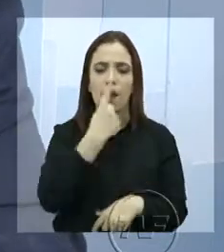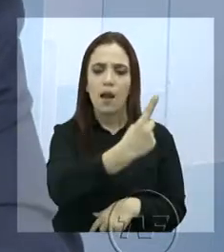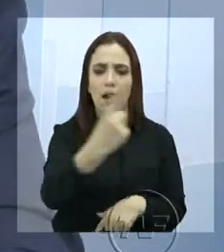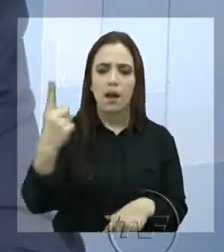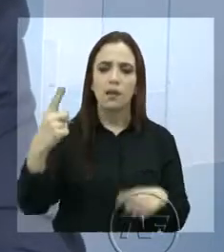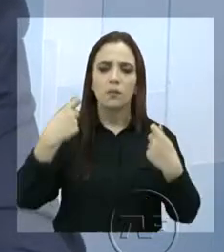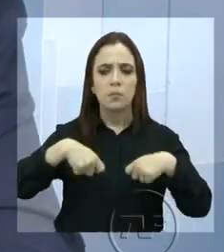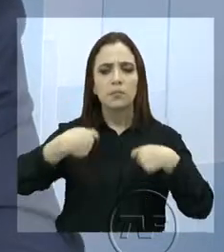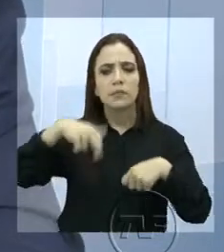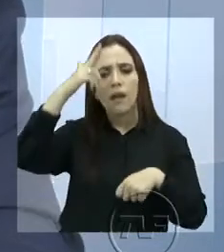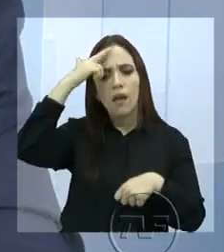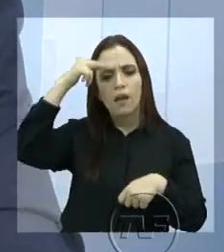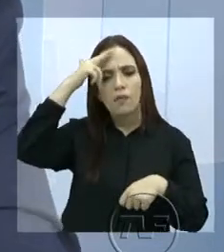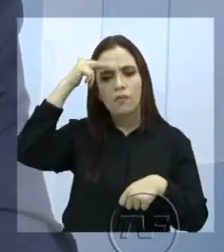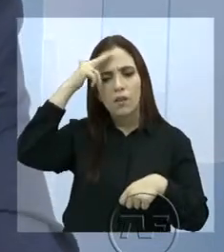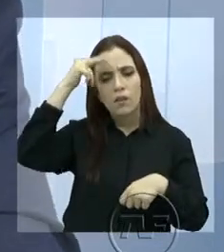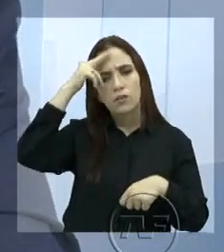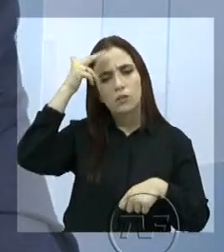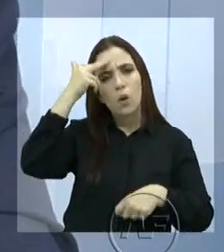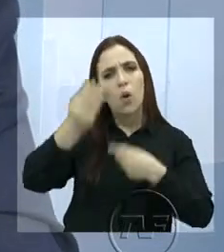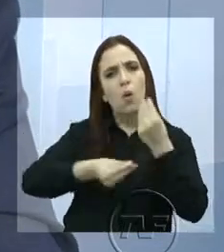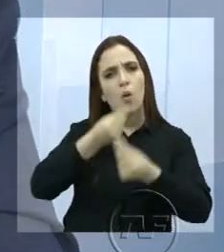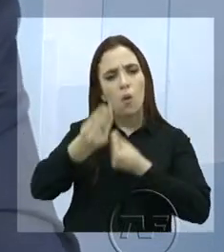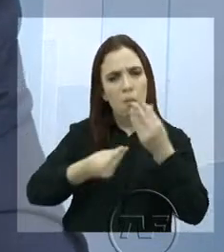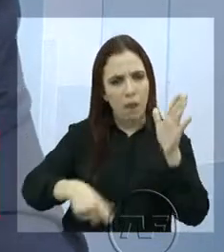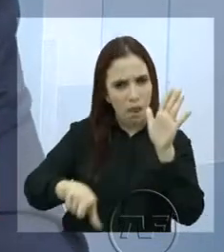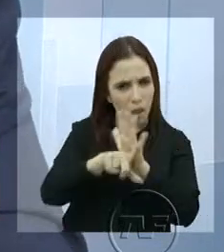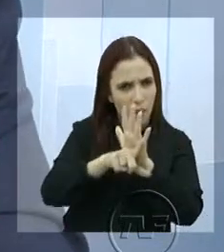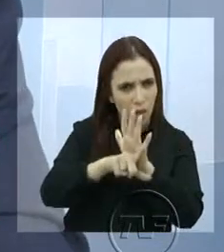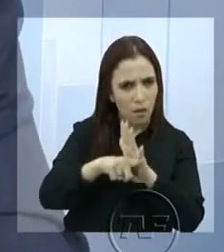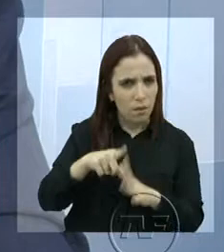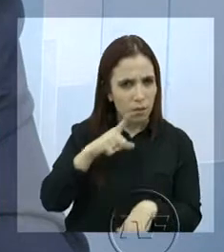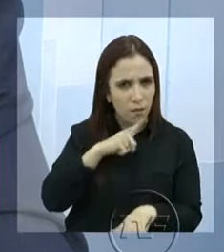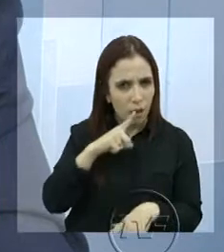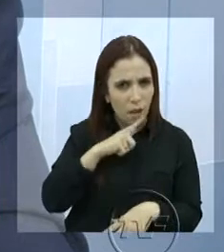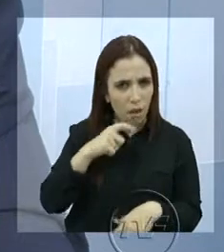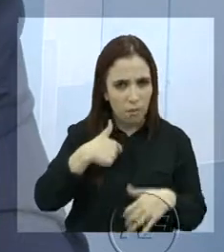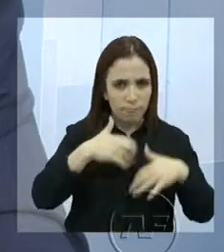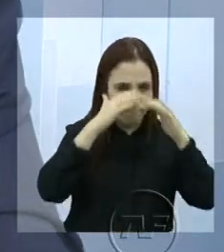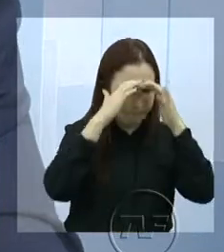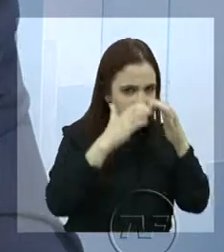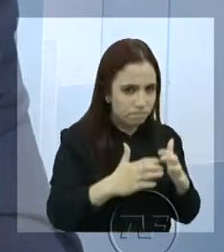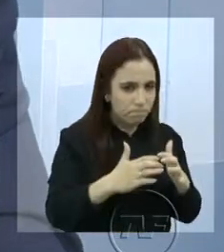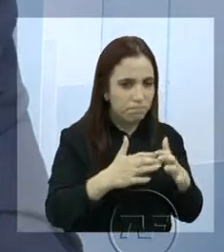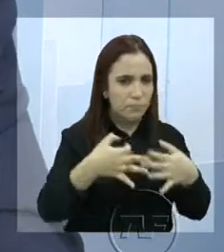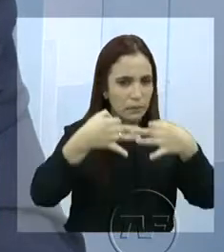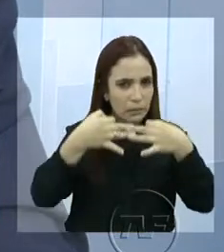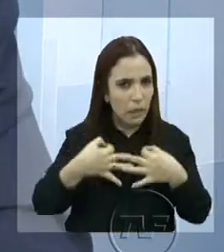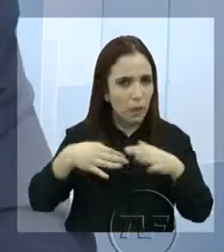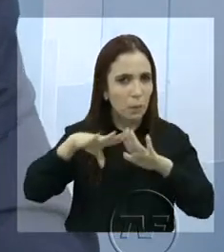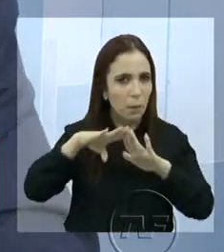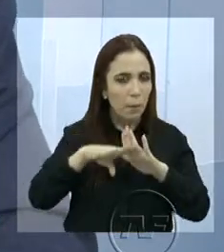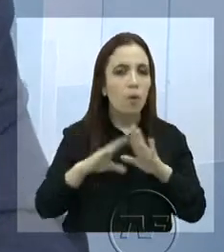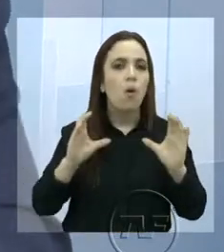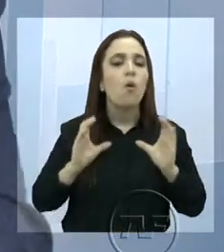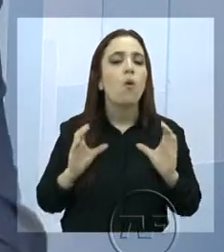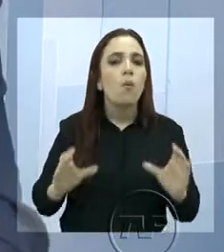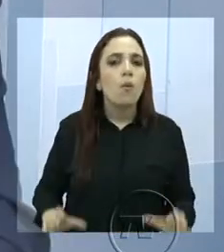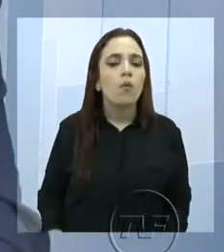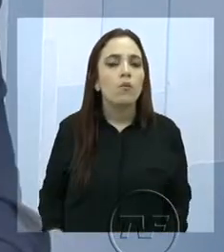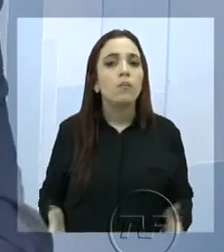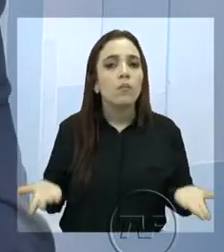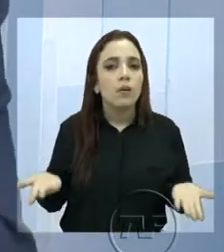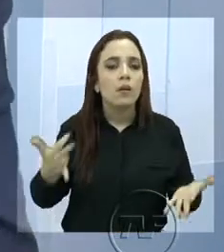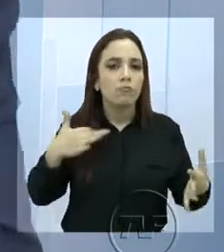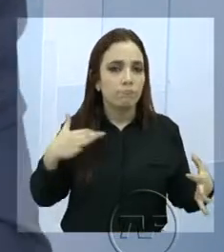nós reflita sobre como essas leis interferem no meu cotidiano e até que ponto eu devo estar em harmonia